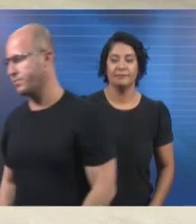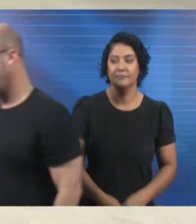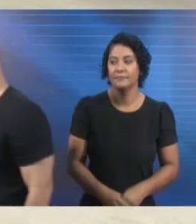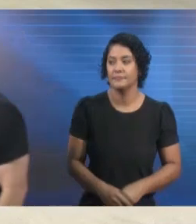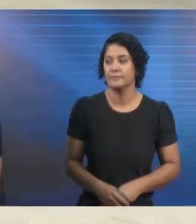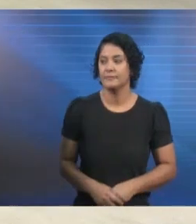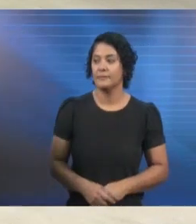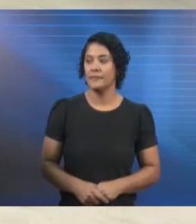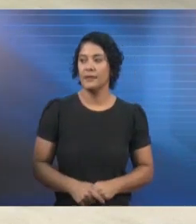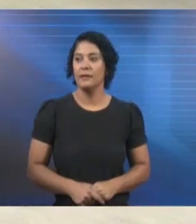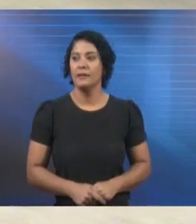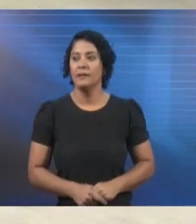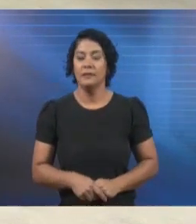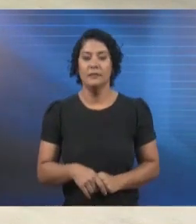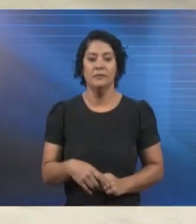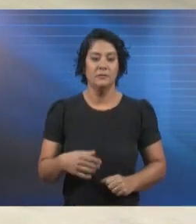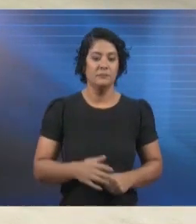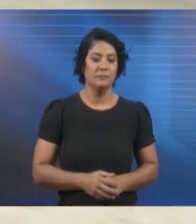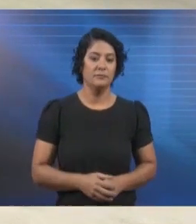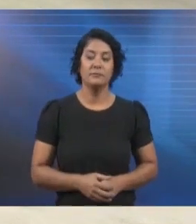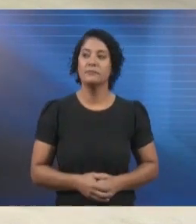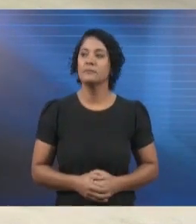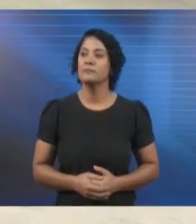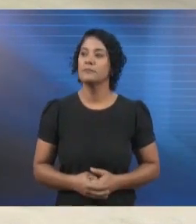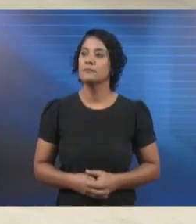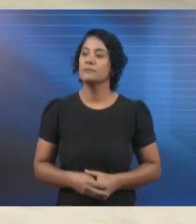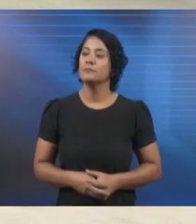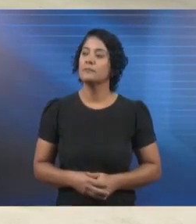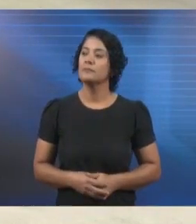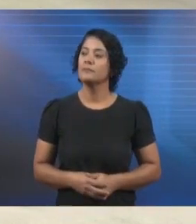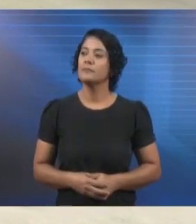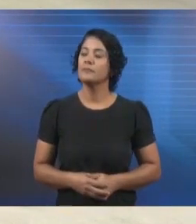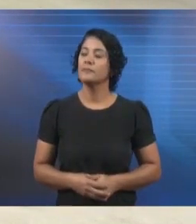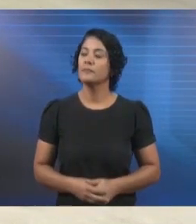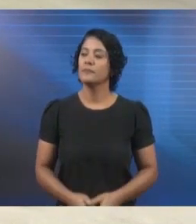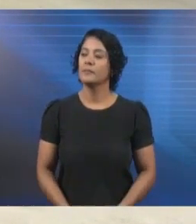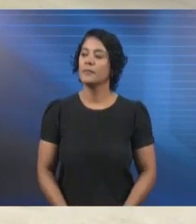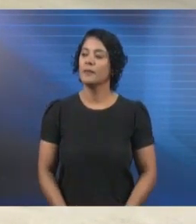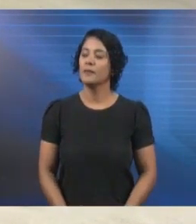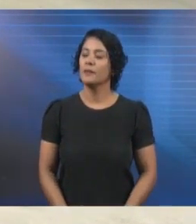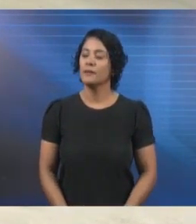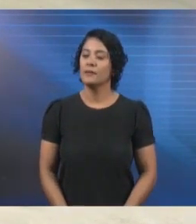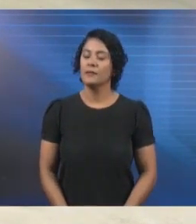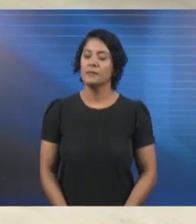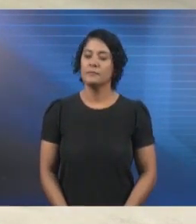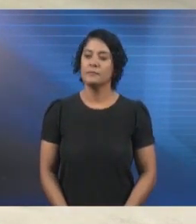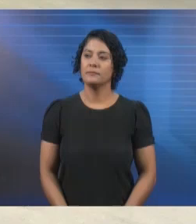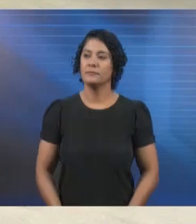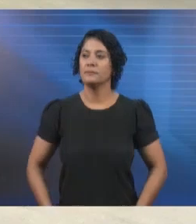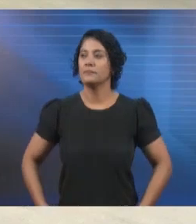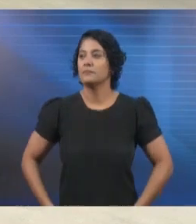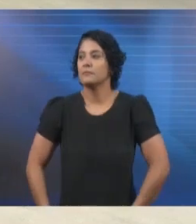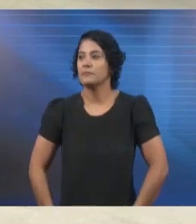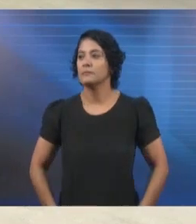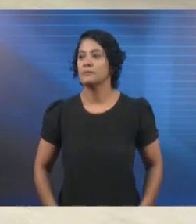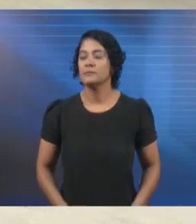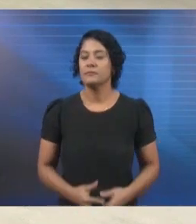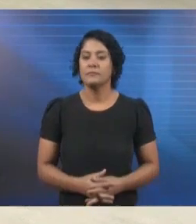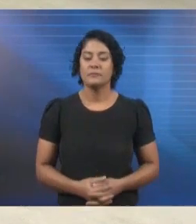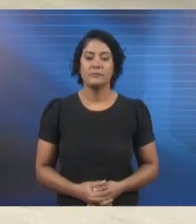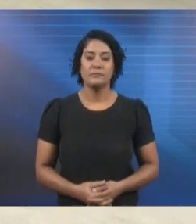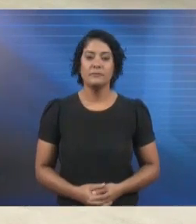presidente não tem pela ordem não em horário de oradores não viu já já foi concedido diversas vezes em diversas ocasiões aqui